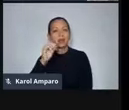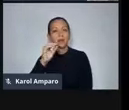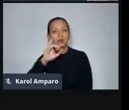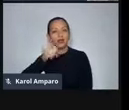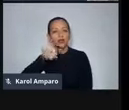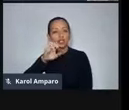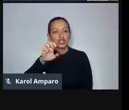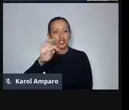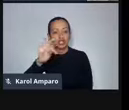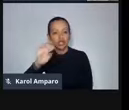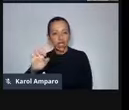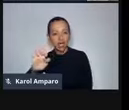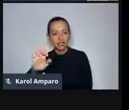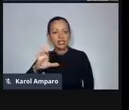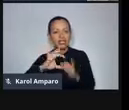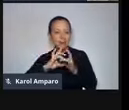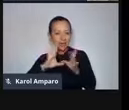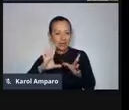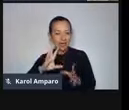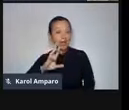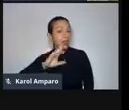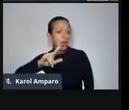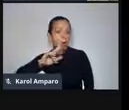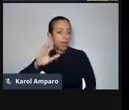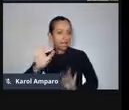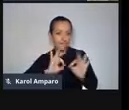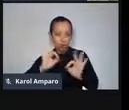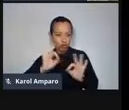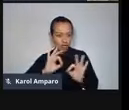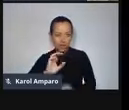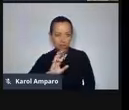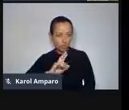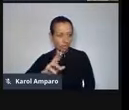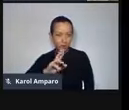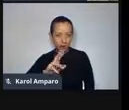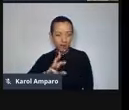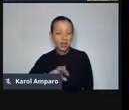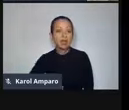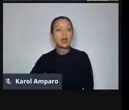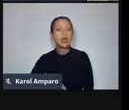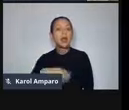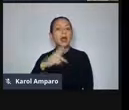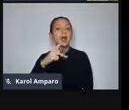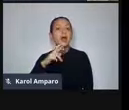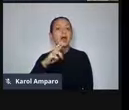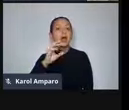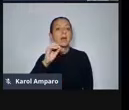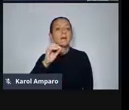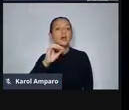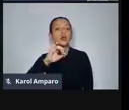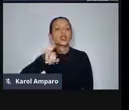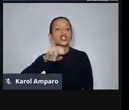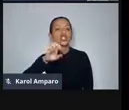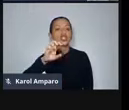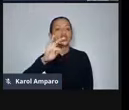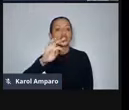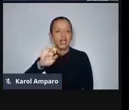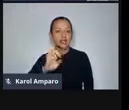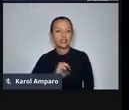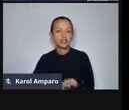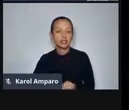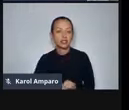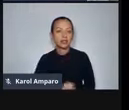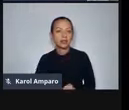é Projeto Liberdade. A Associação de Capoeira Projeto Liberdade. Quando algum dos meus alunos, quando eu estou com